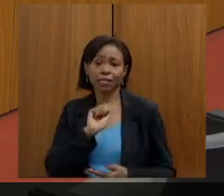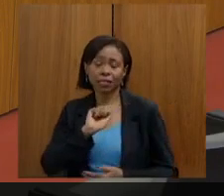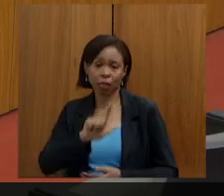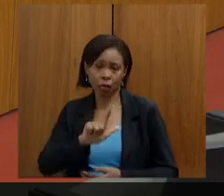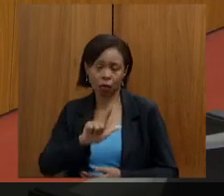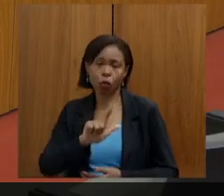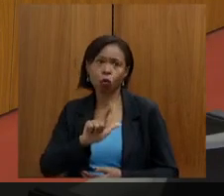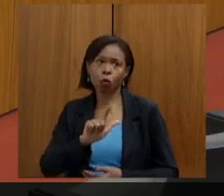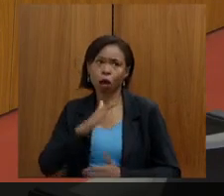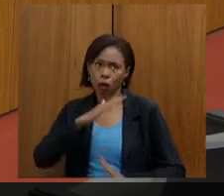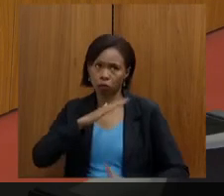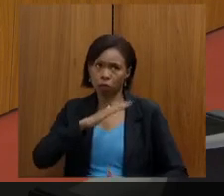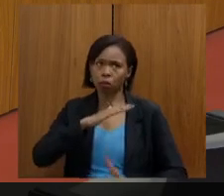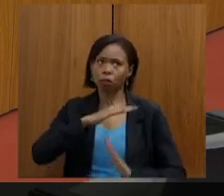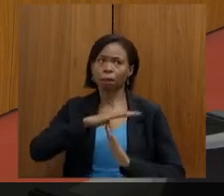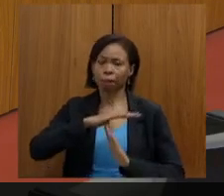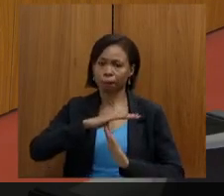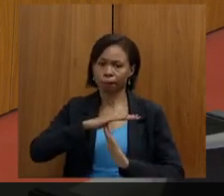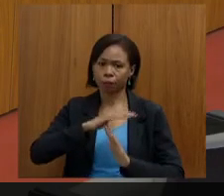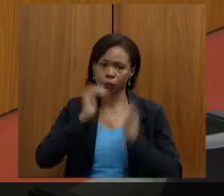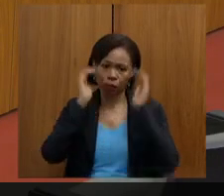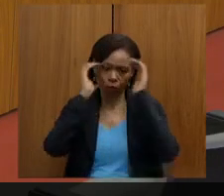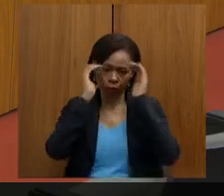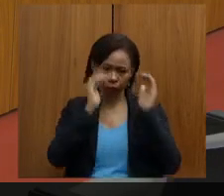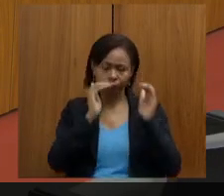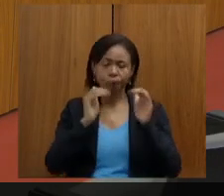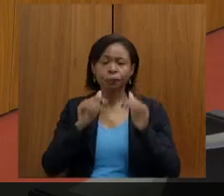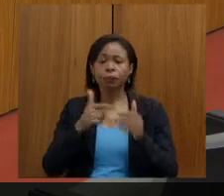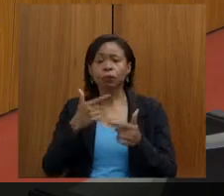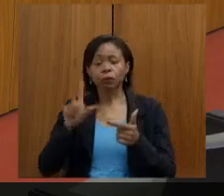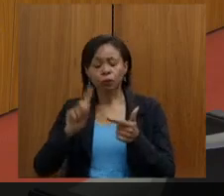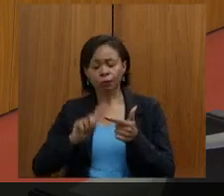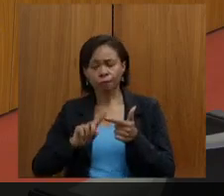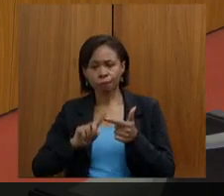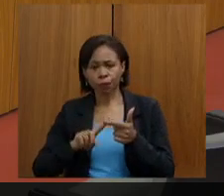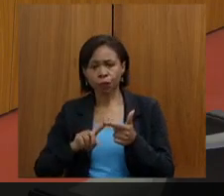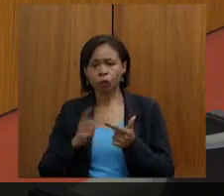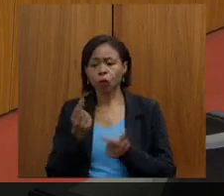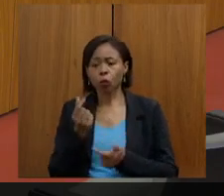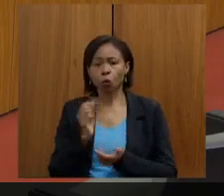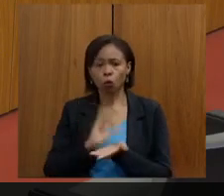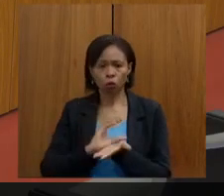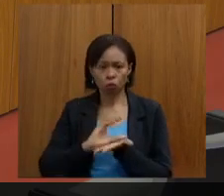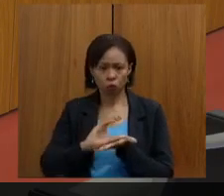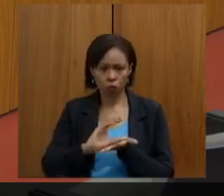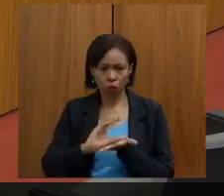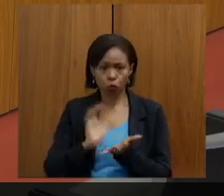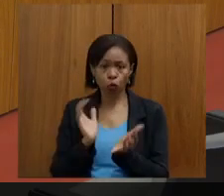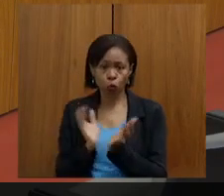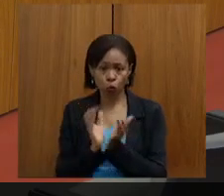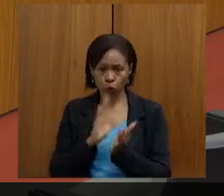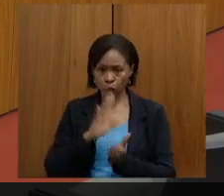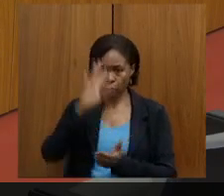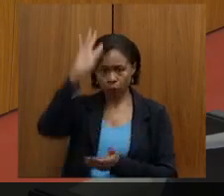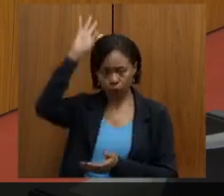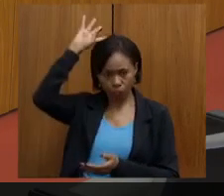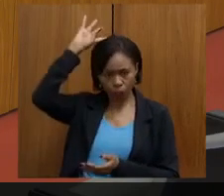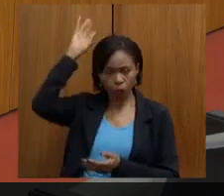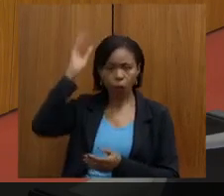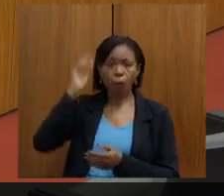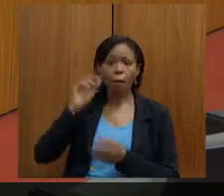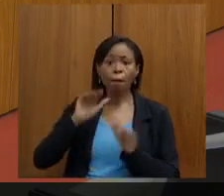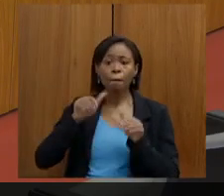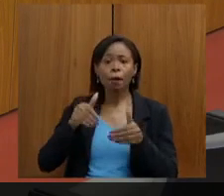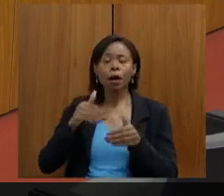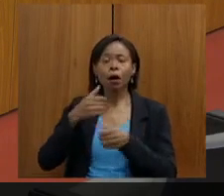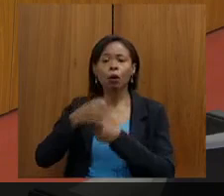o que se refere a segunda pergunta o orçamento do Corpo de Bombeiros Militar do Pará o